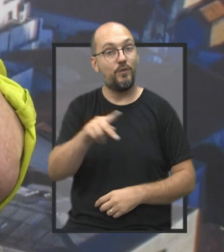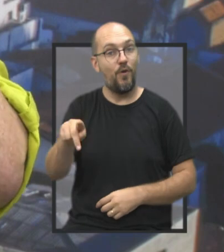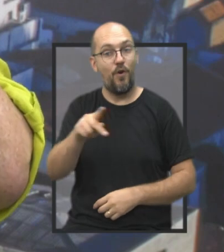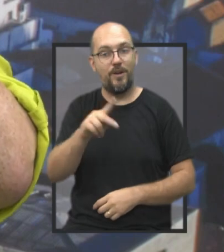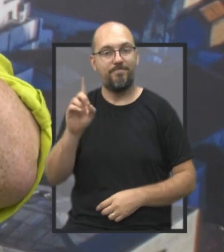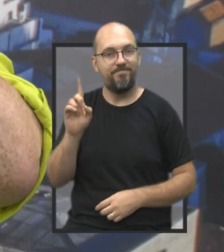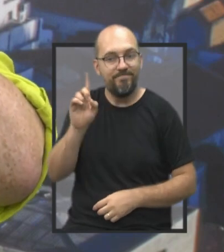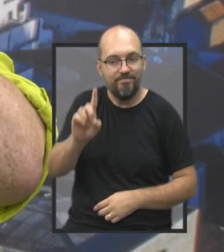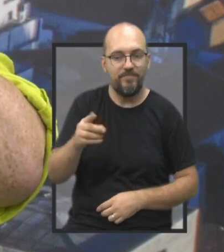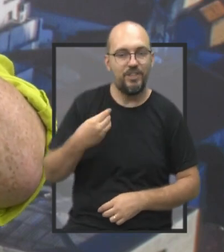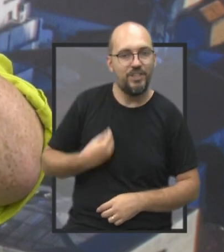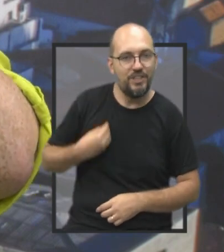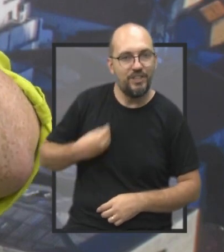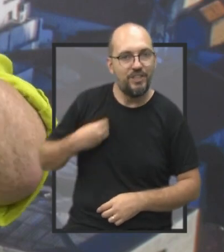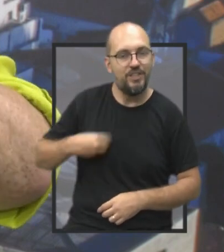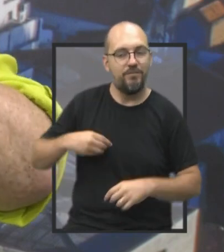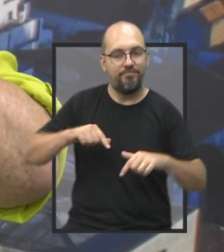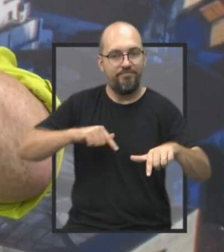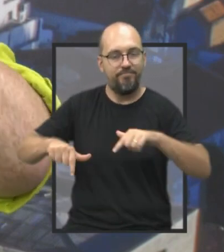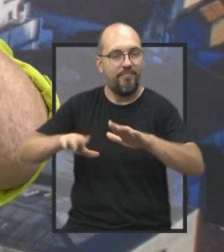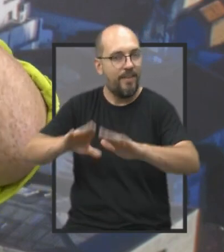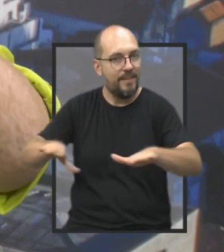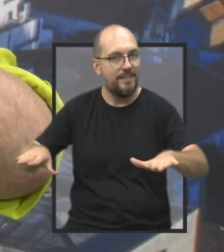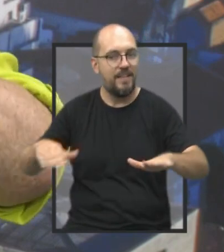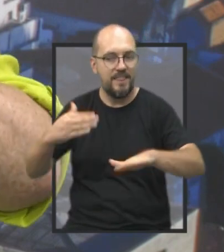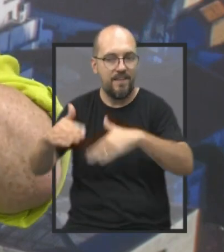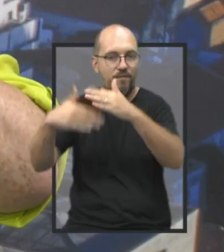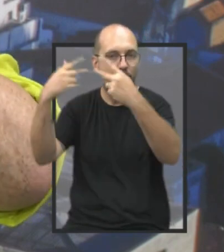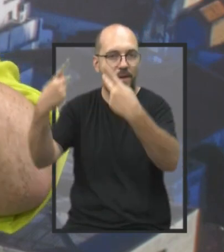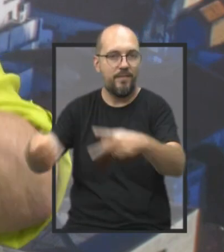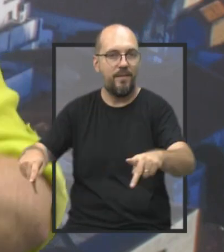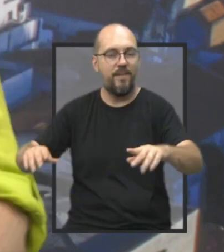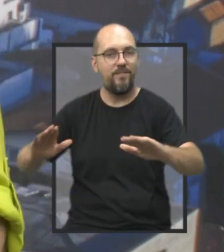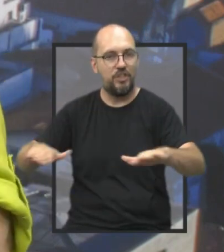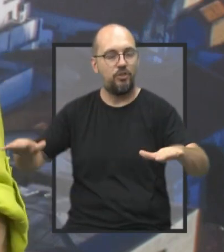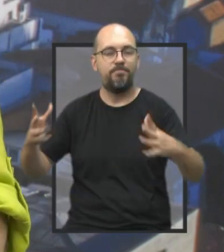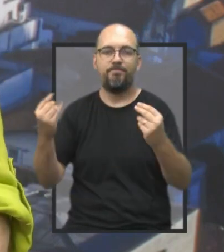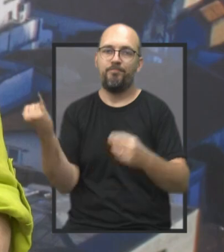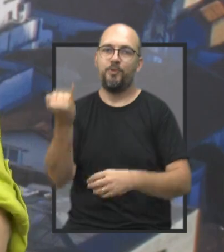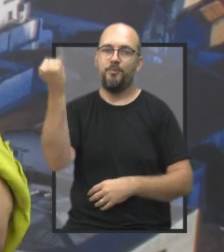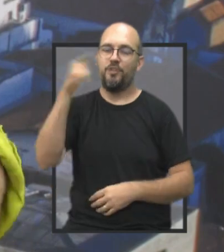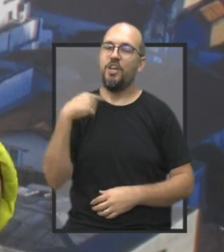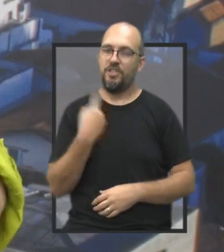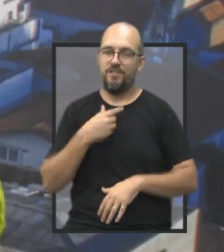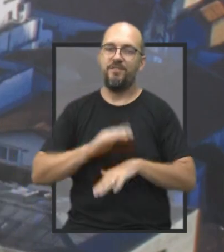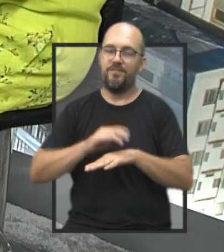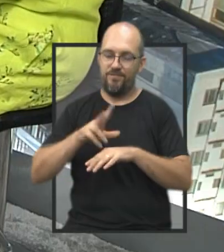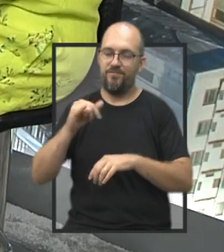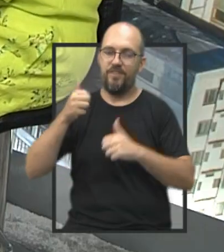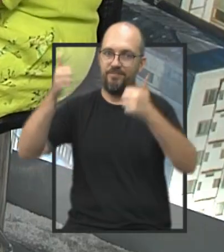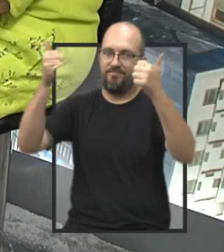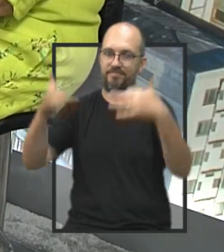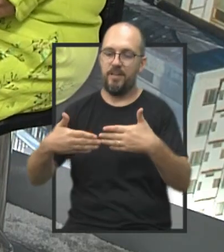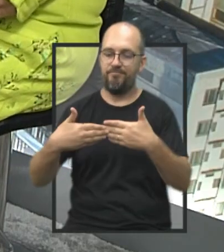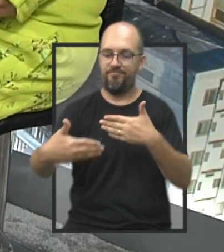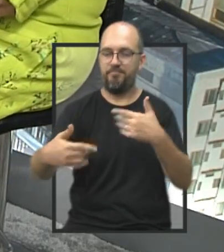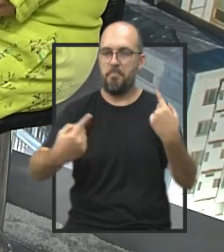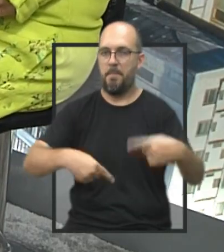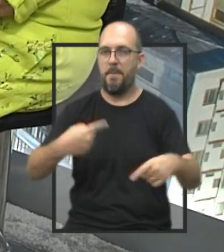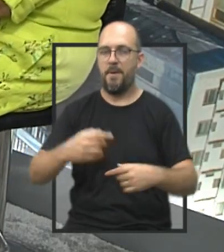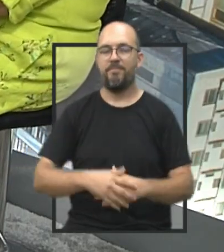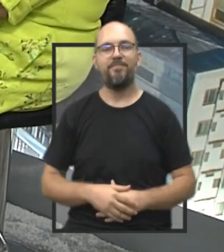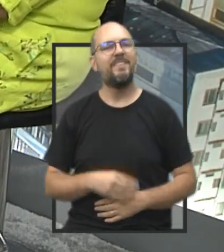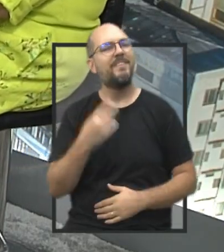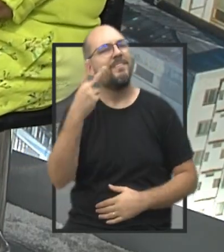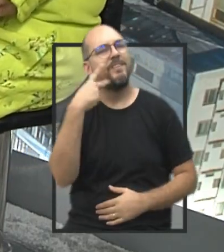lá no desenvolvimento infantil com as crianças, né, na educação infantil. Isso é muito importante, e a gente vai falar de tudo isso. Bom, vereadora, nós teremos